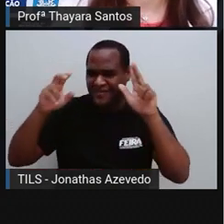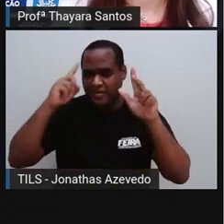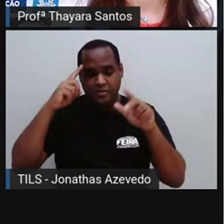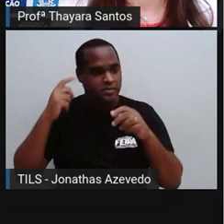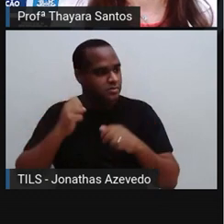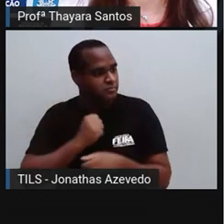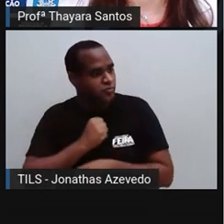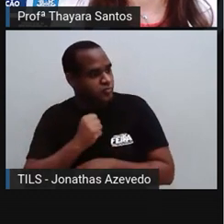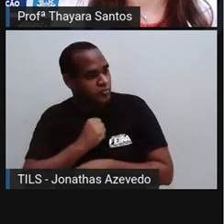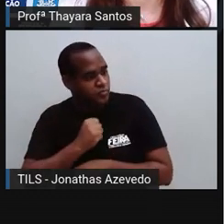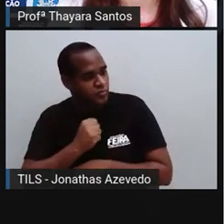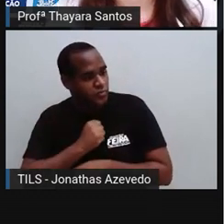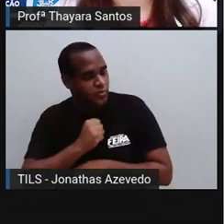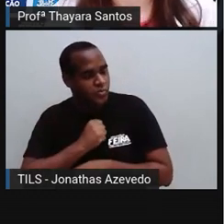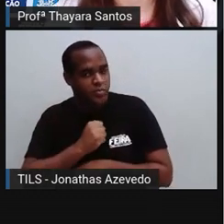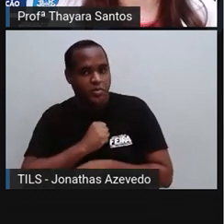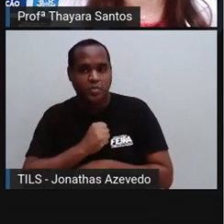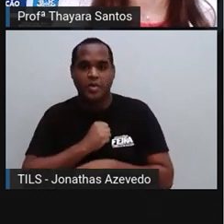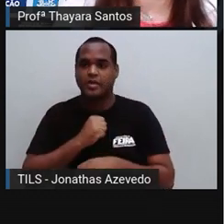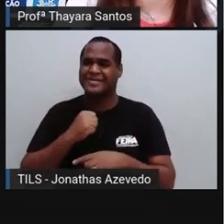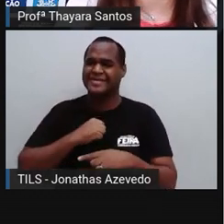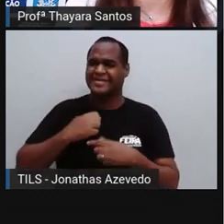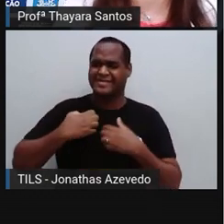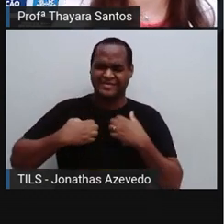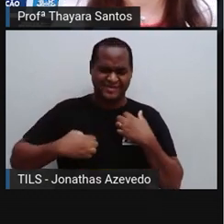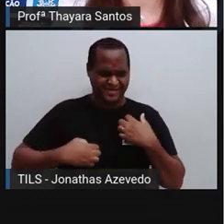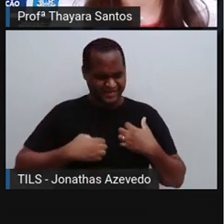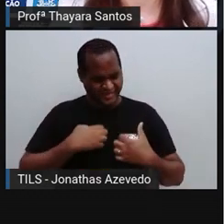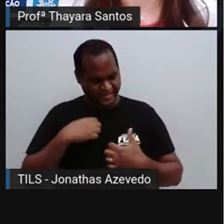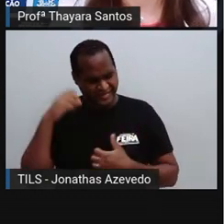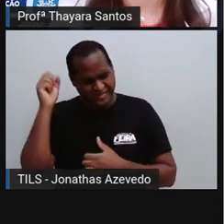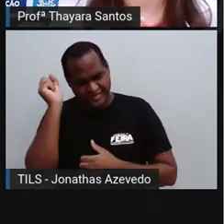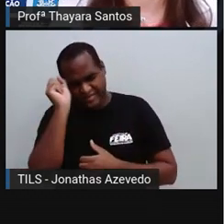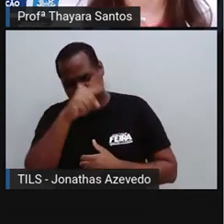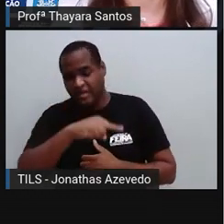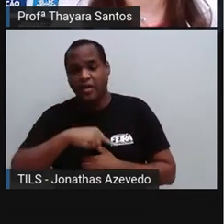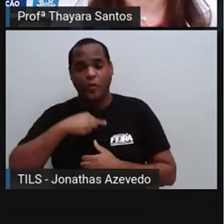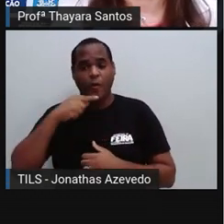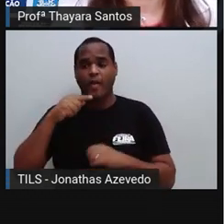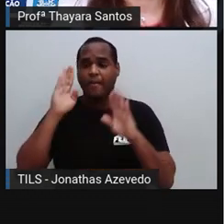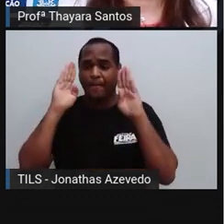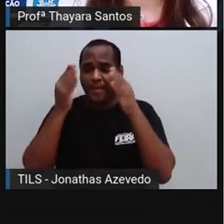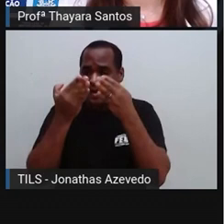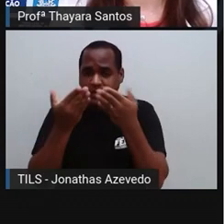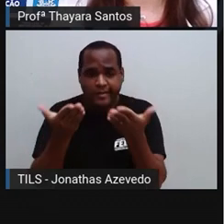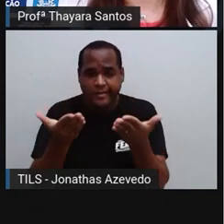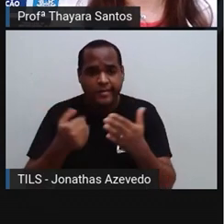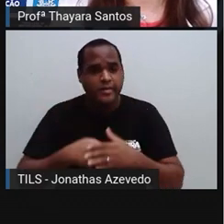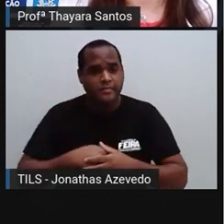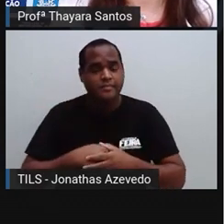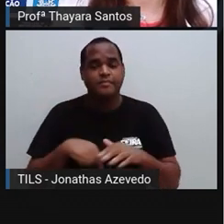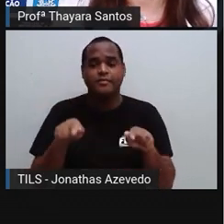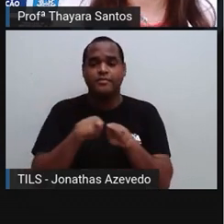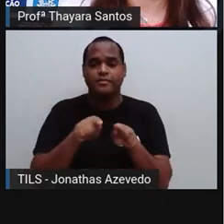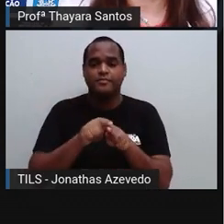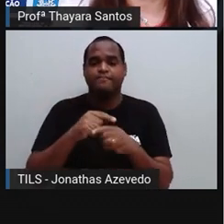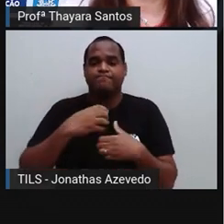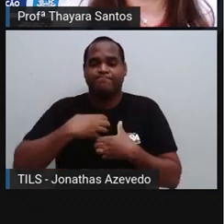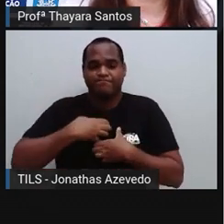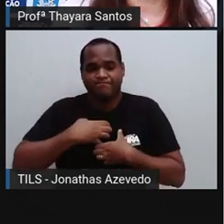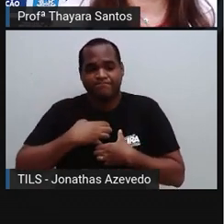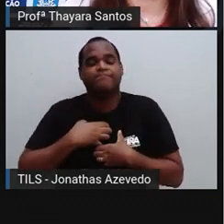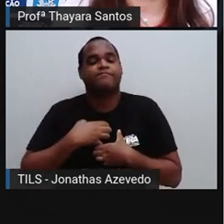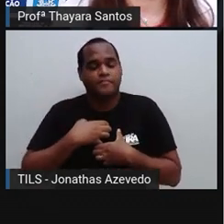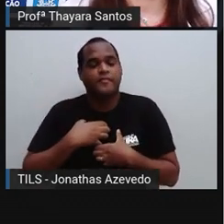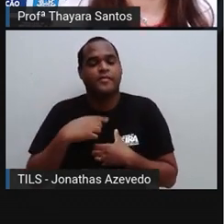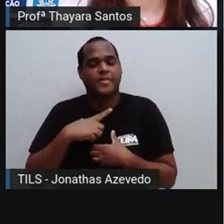euforia que vai ser alternada com angústia, angústia e com dificuldade de concentração. E entre os sintomas físicos do